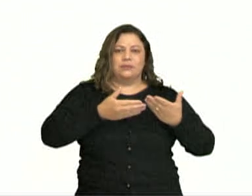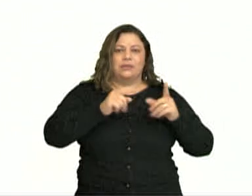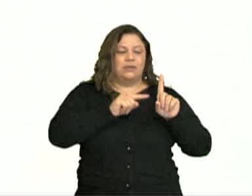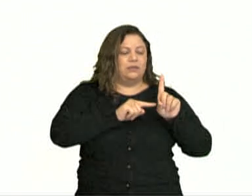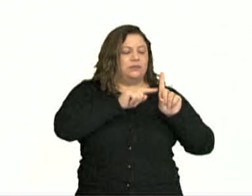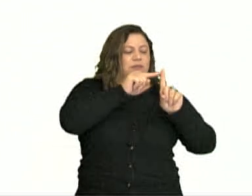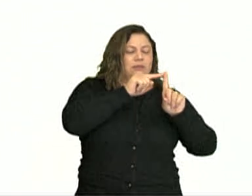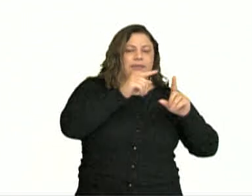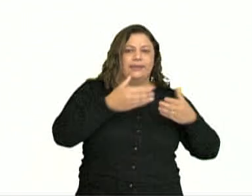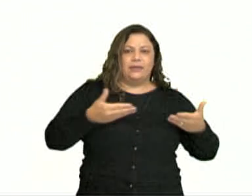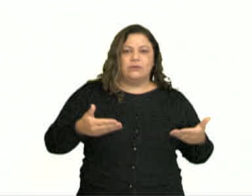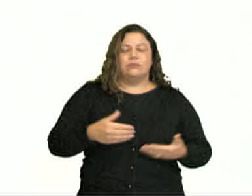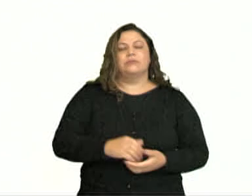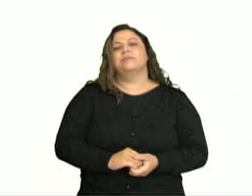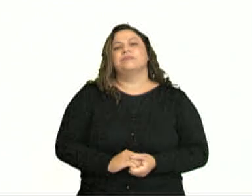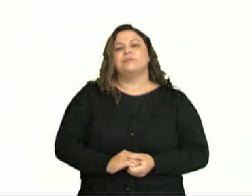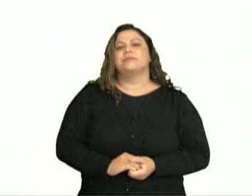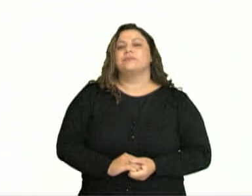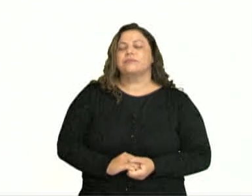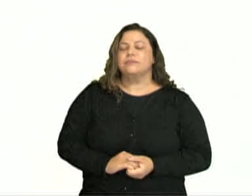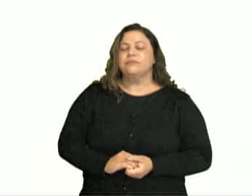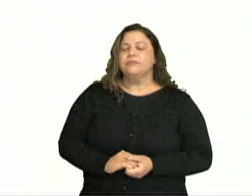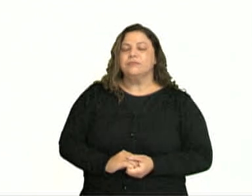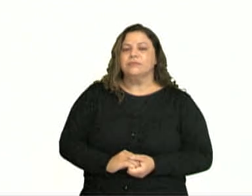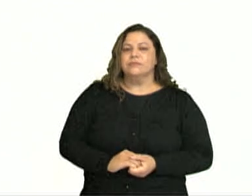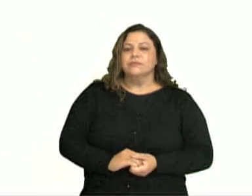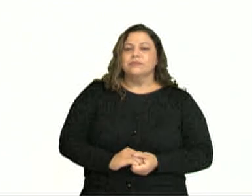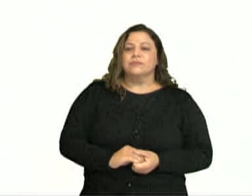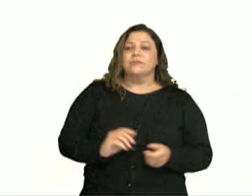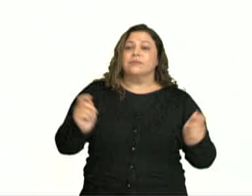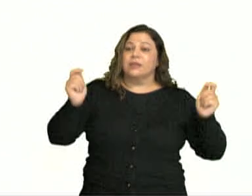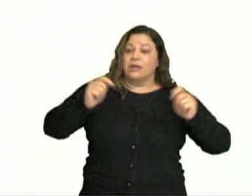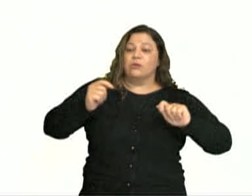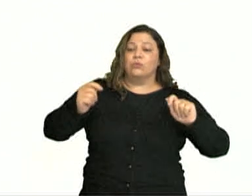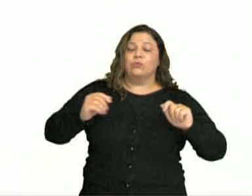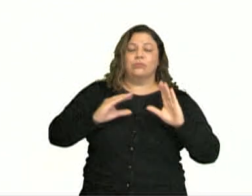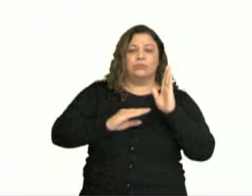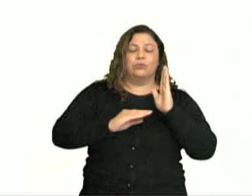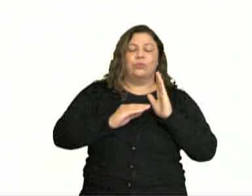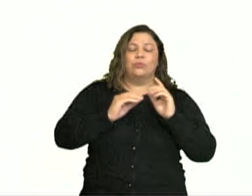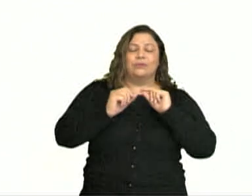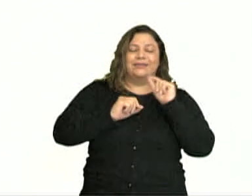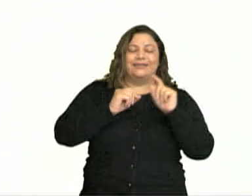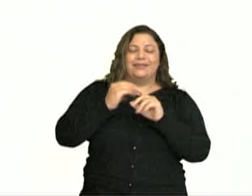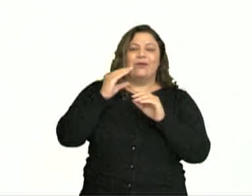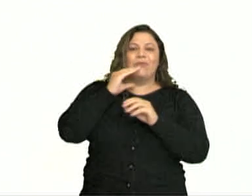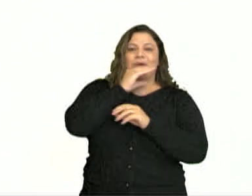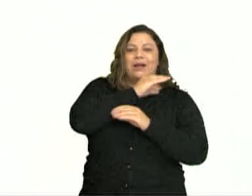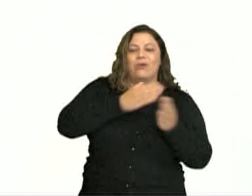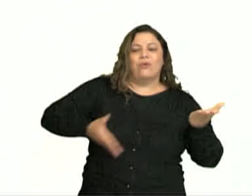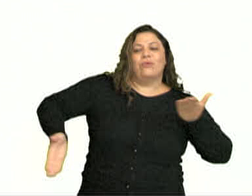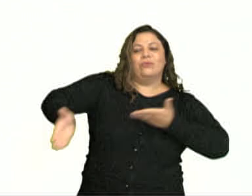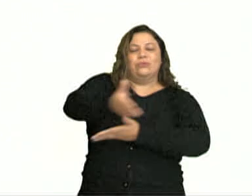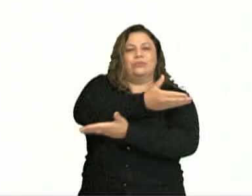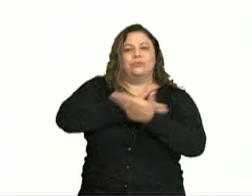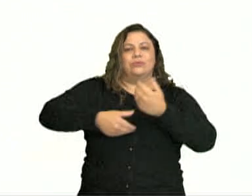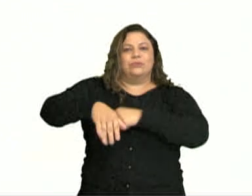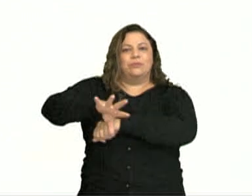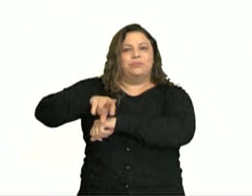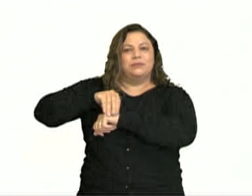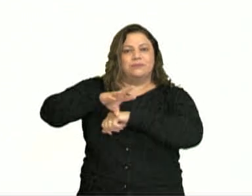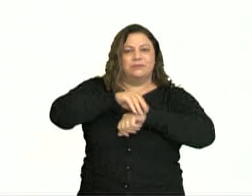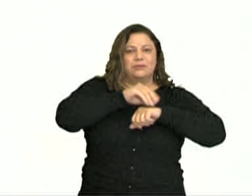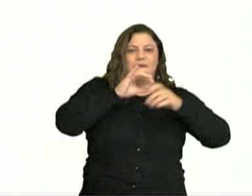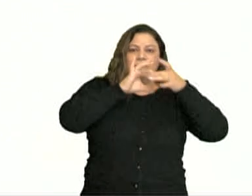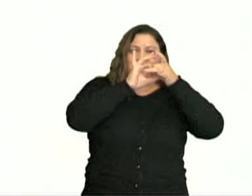é, caloria é uma unidade de energia para se referir ao calor trocado, absorvido ou liberado, que é estudado em termoquímica.